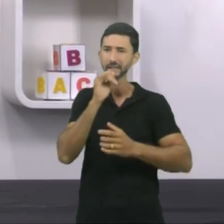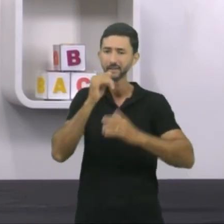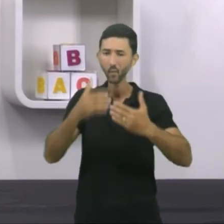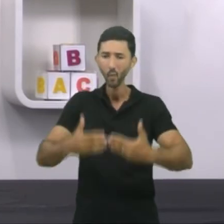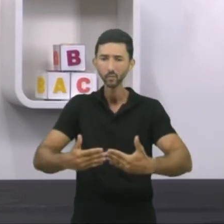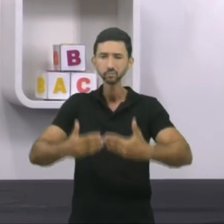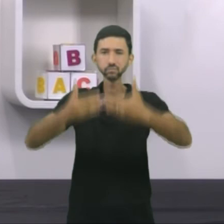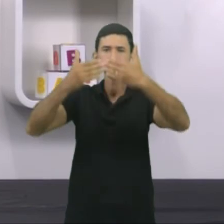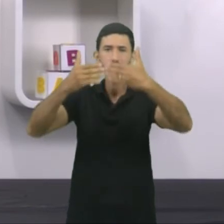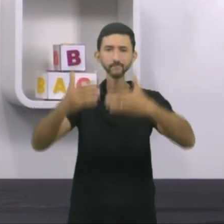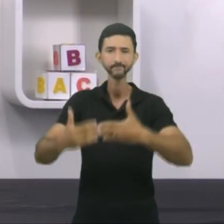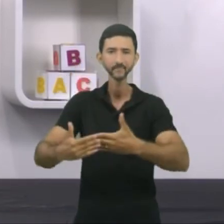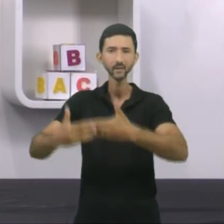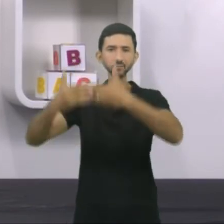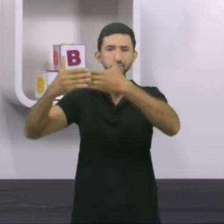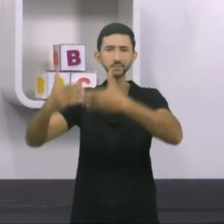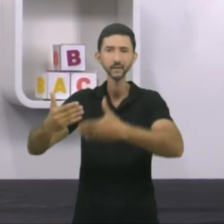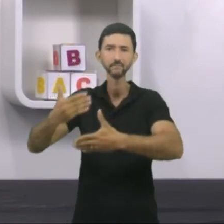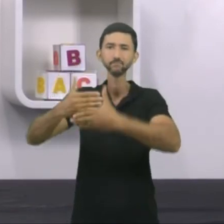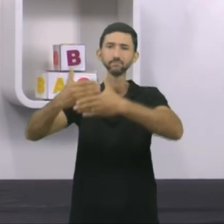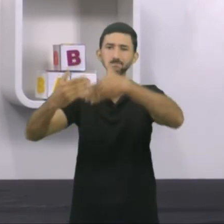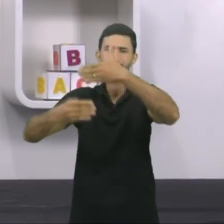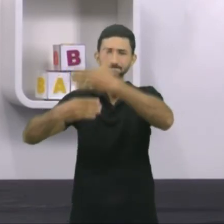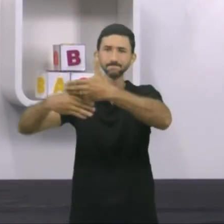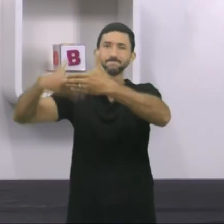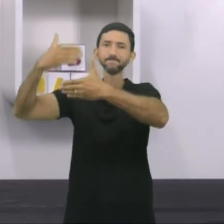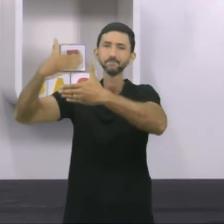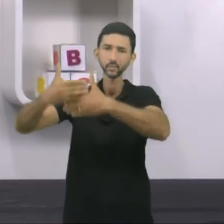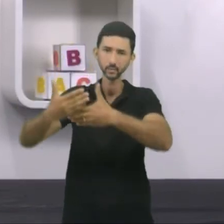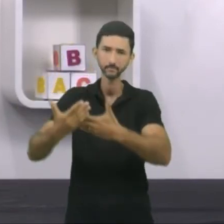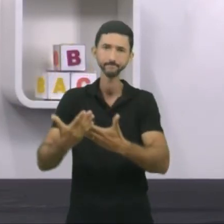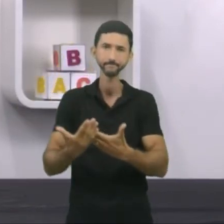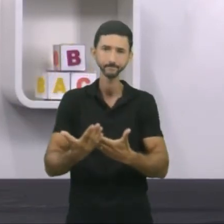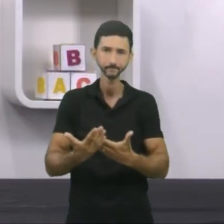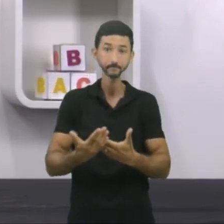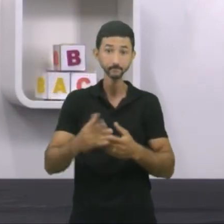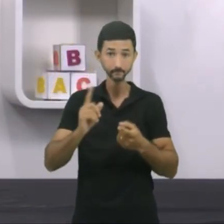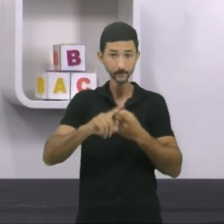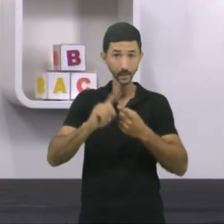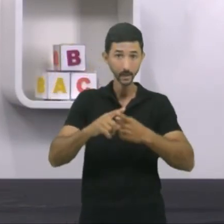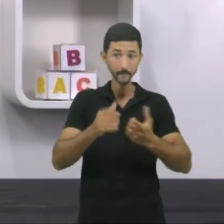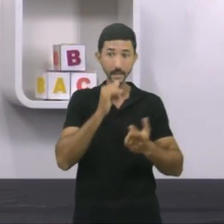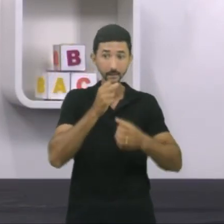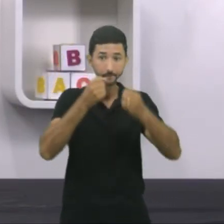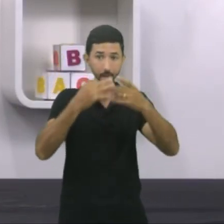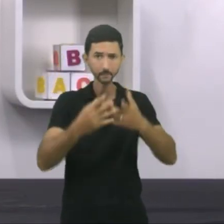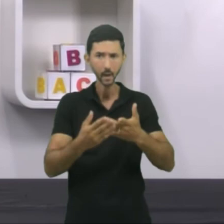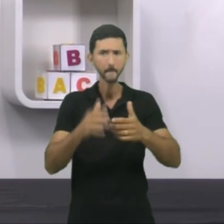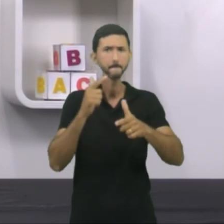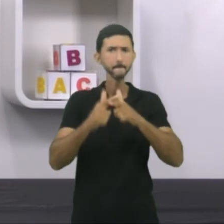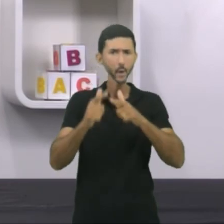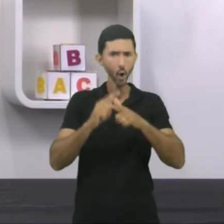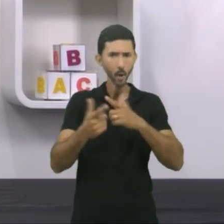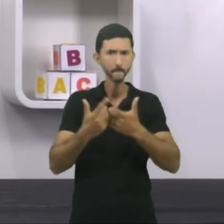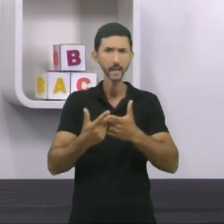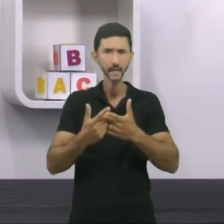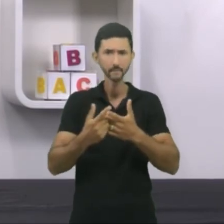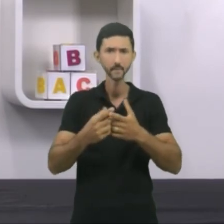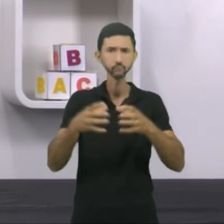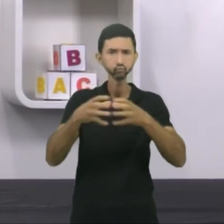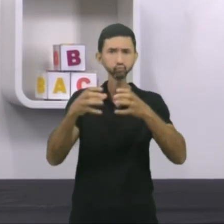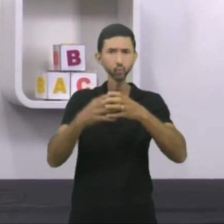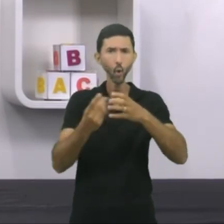um muro da forma como os Estados Unidos está levantando. Também mostra uma grave crise que o NAFTA